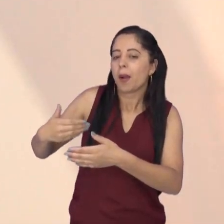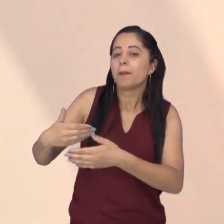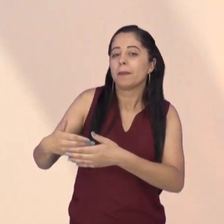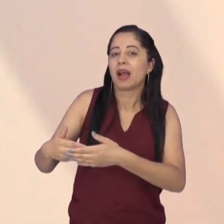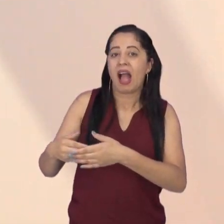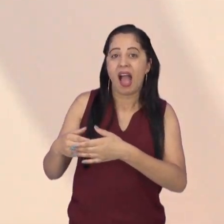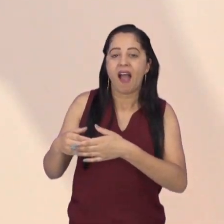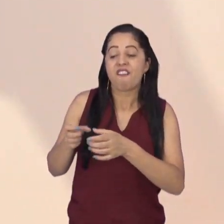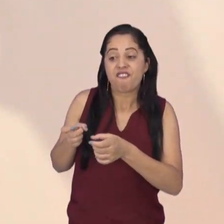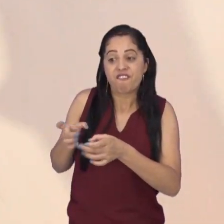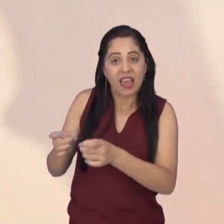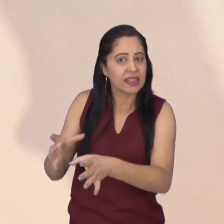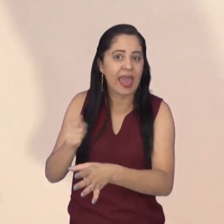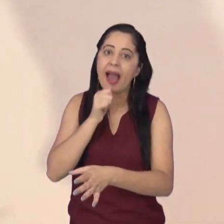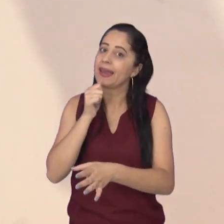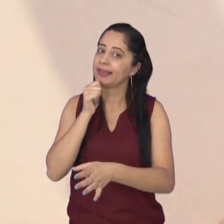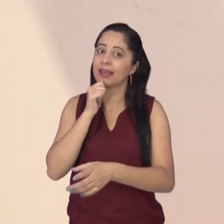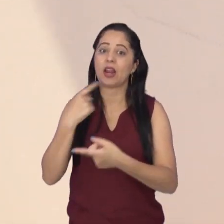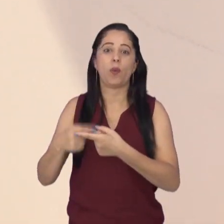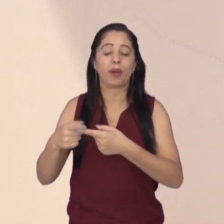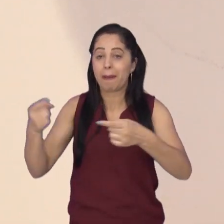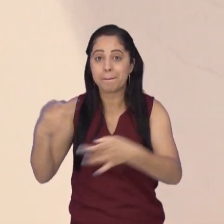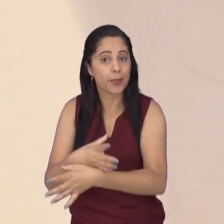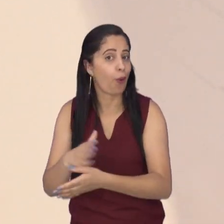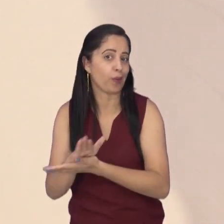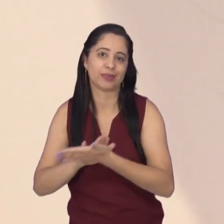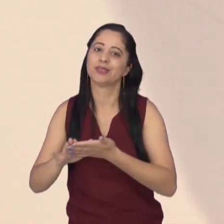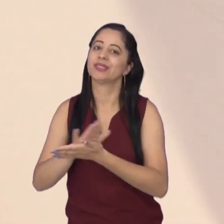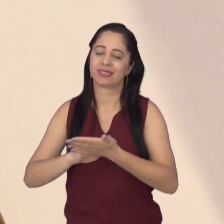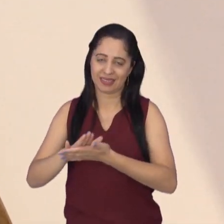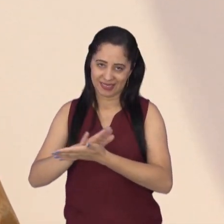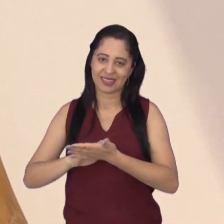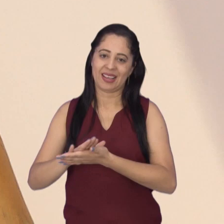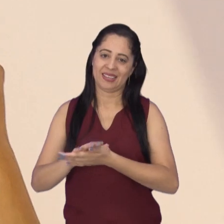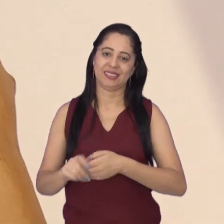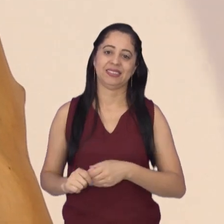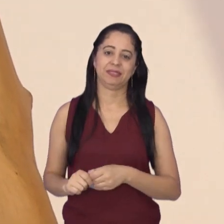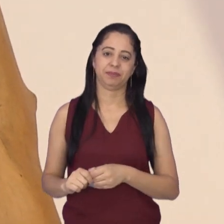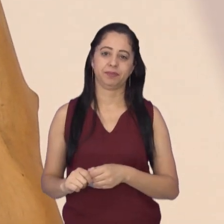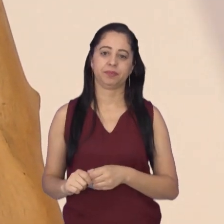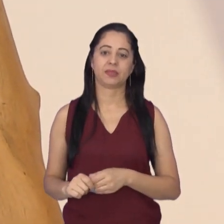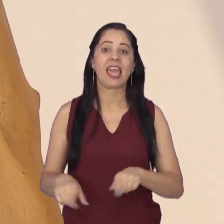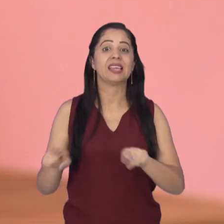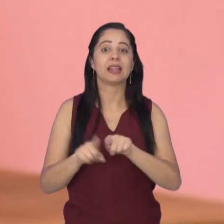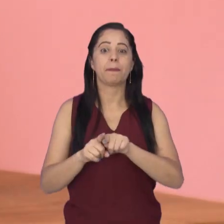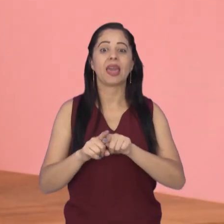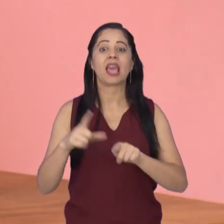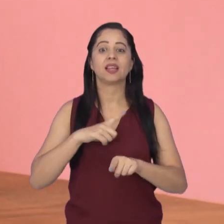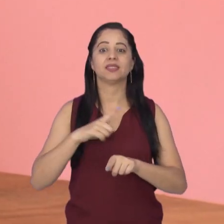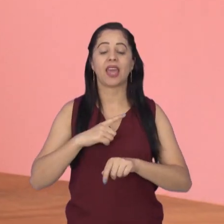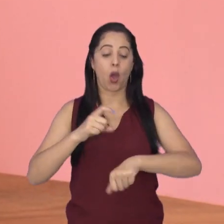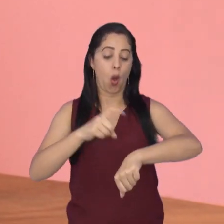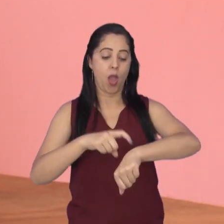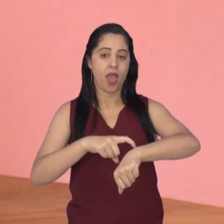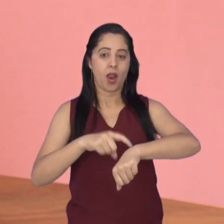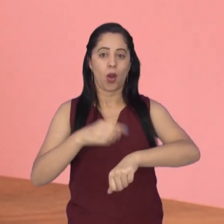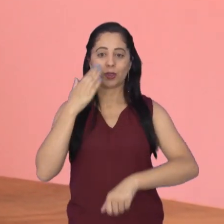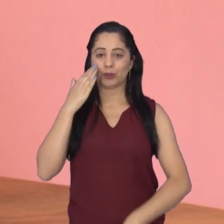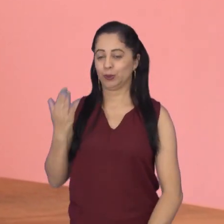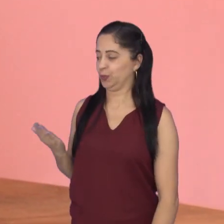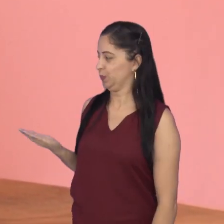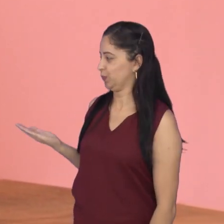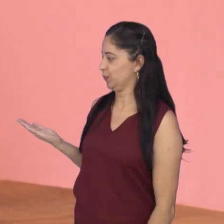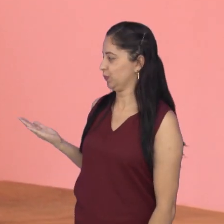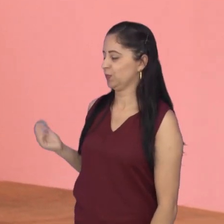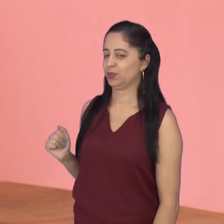está à venda, porque ela ainda vai chegar no ponto dela. Tem esse relógio, que é uma das primeiras